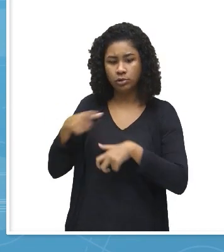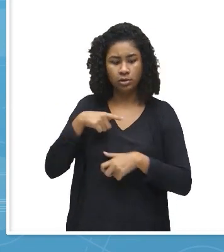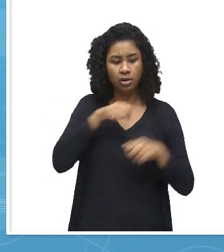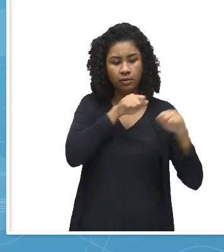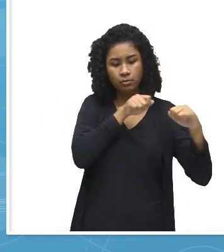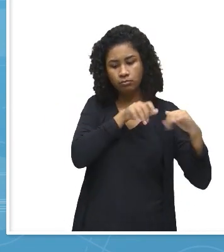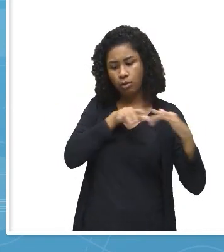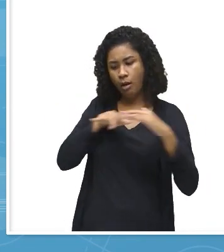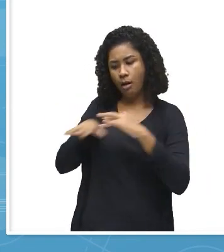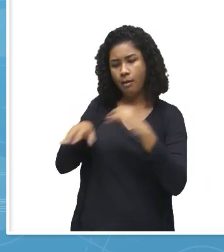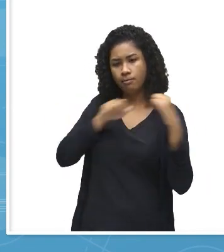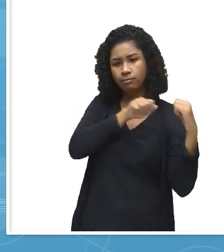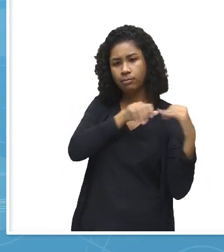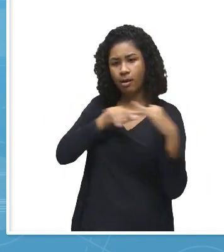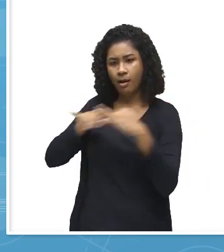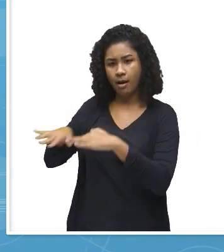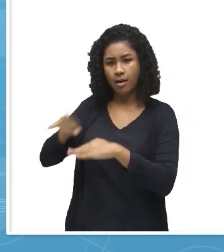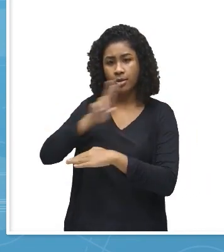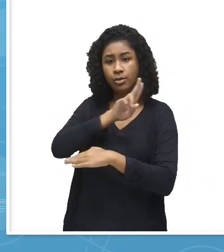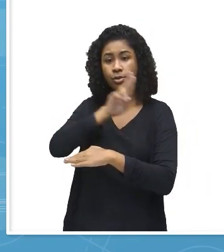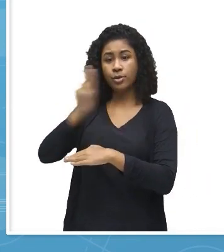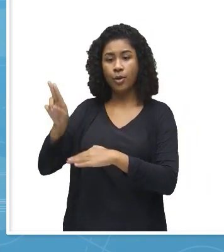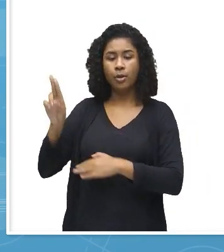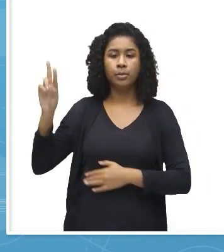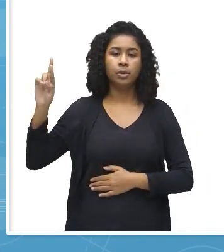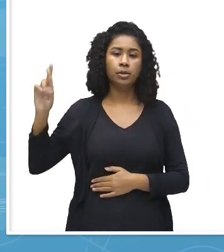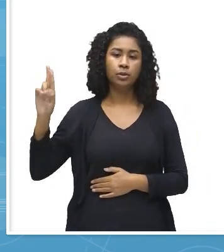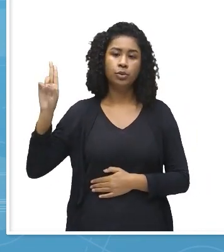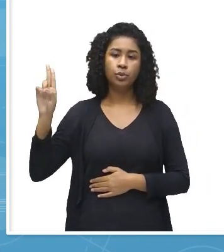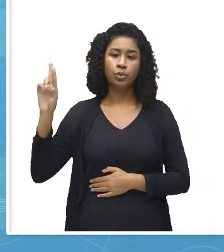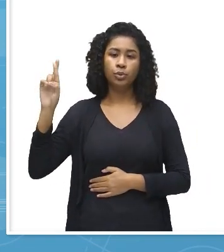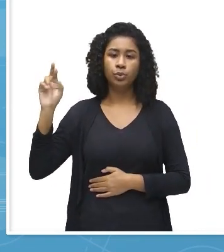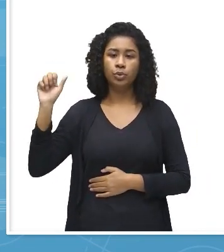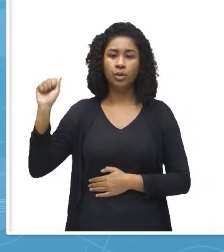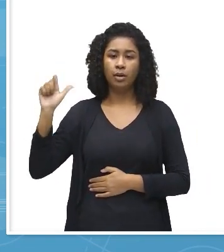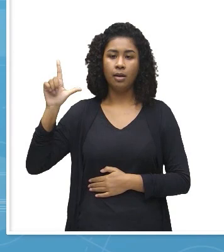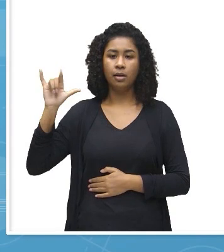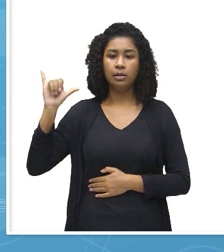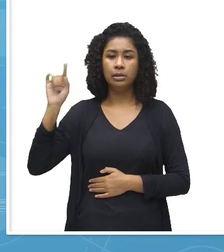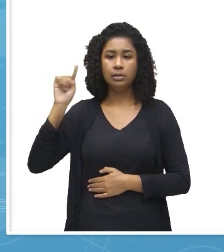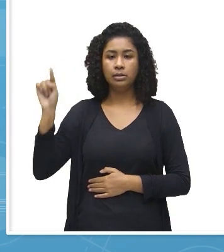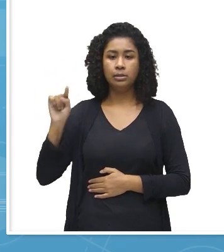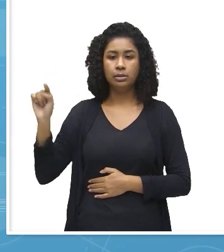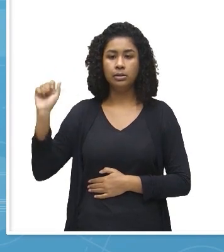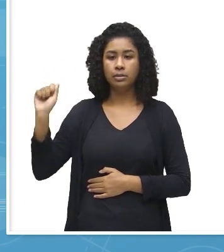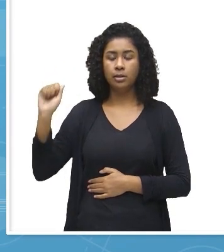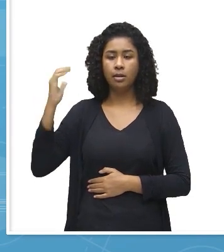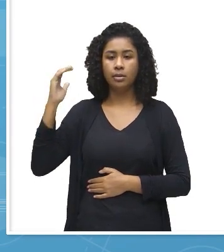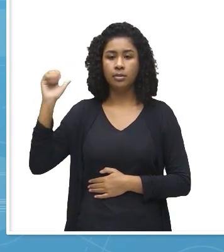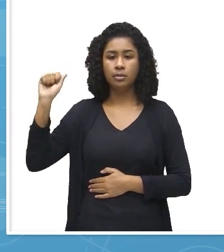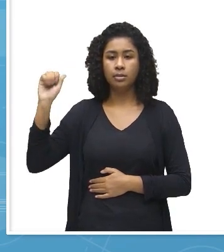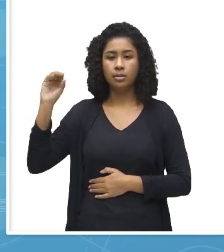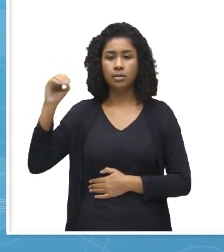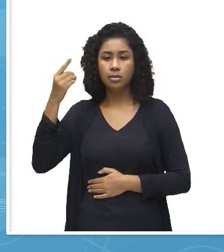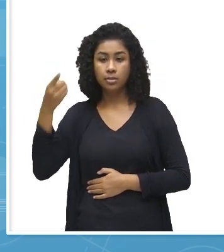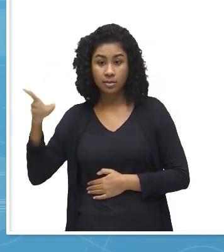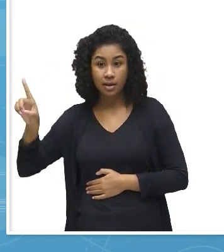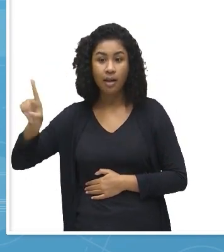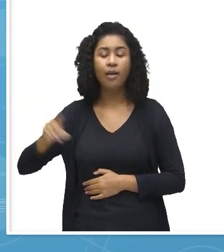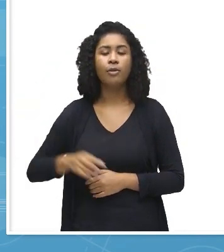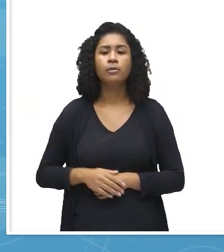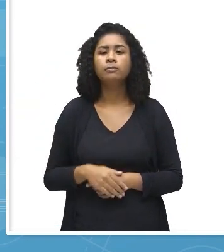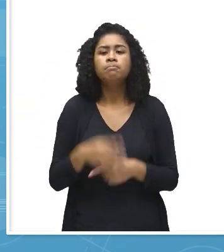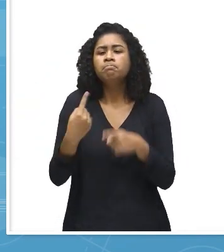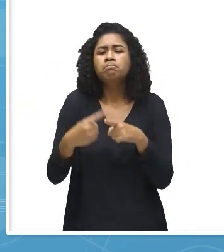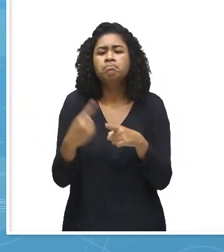Isso mesmo, essa população vai migrar das cidades para o campo. Por quê? Porque agora a terra vai